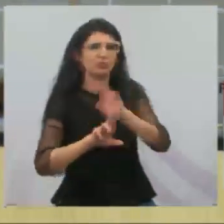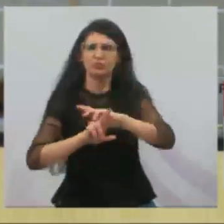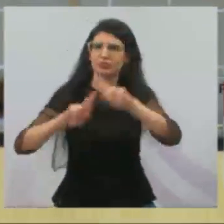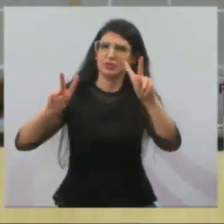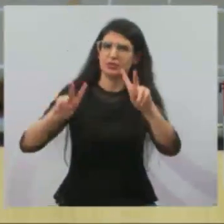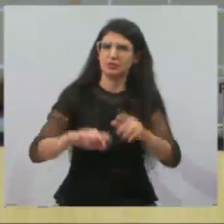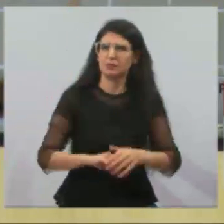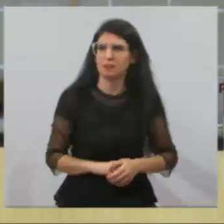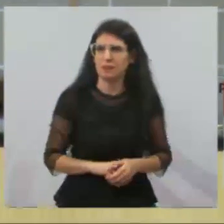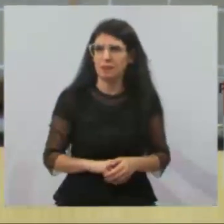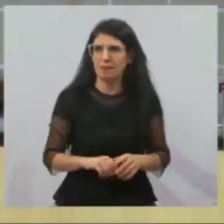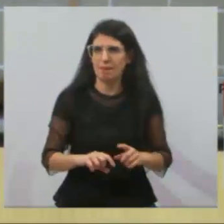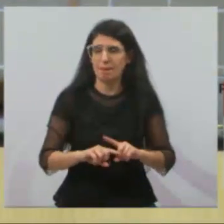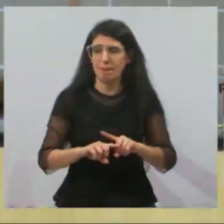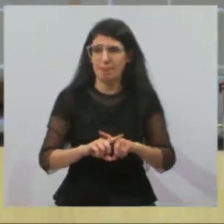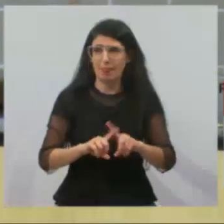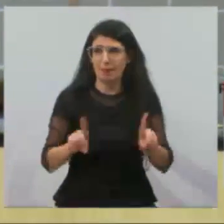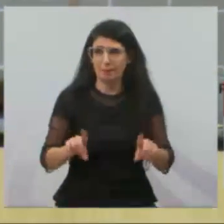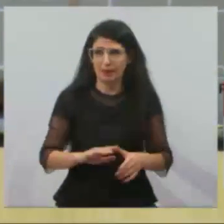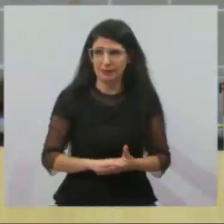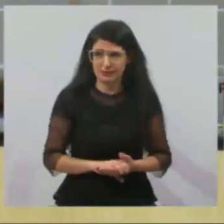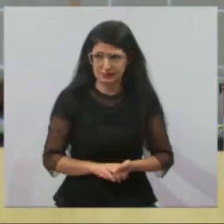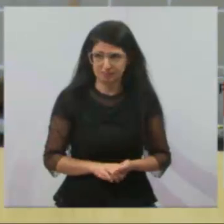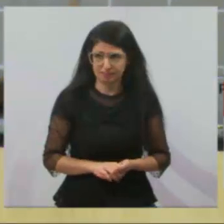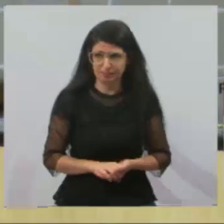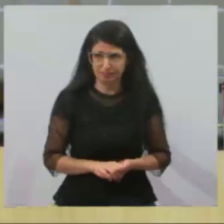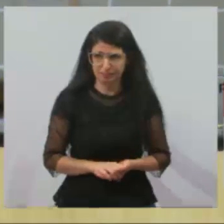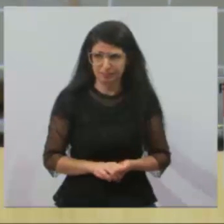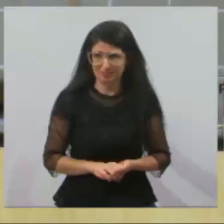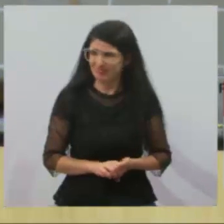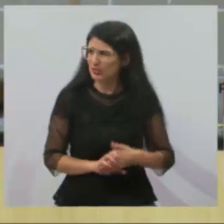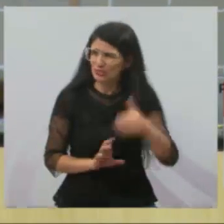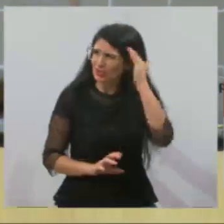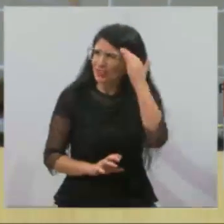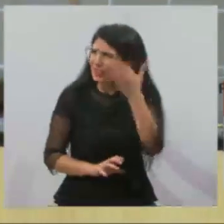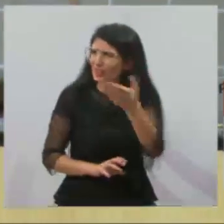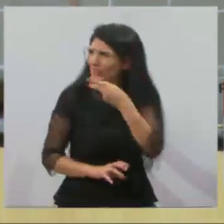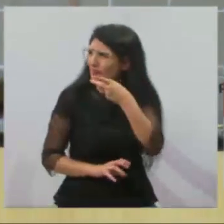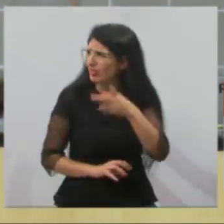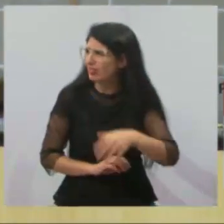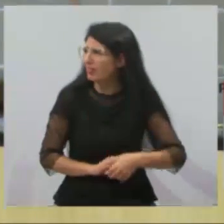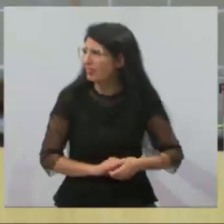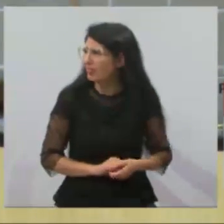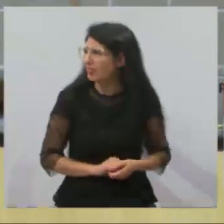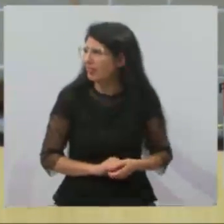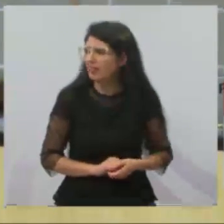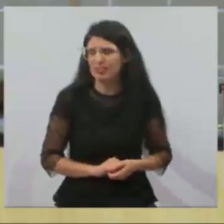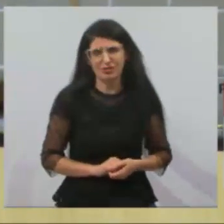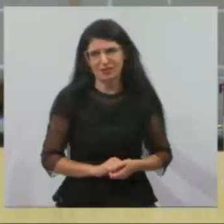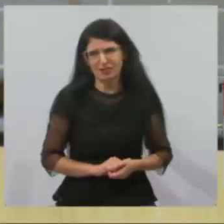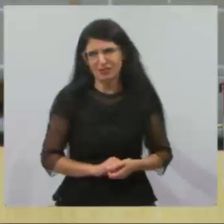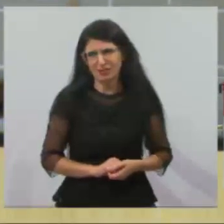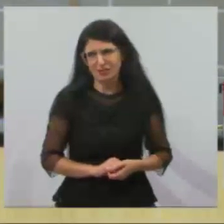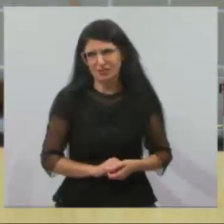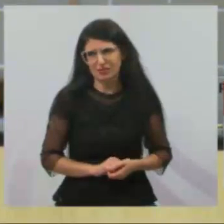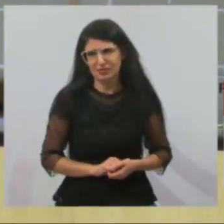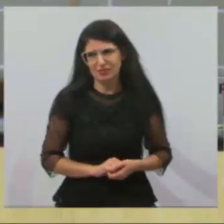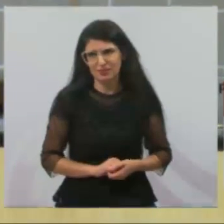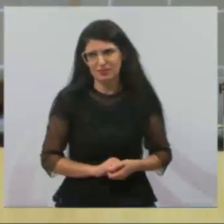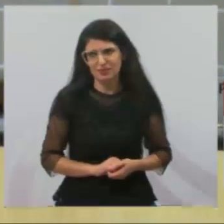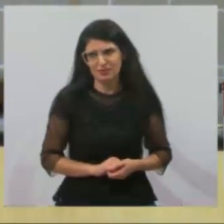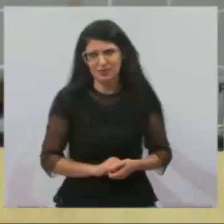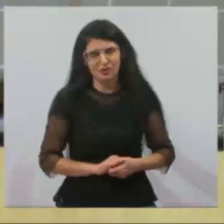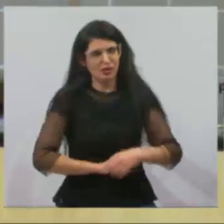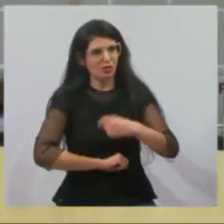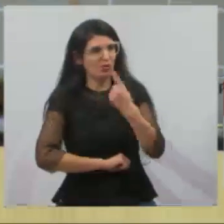grande maioria já recebeu. Claro que é uma dificuldade muito grande para o funcionário público, 1%, como o Luiz